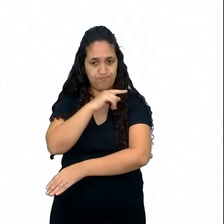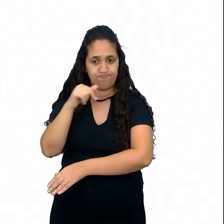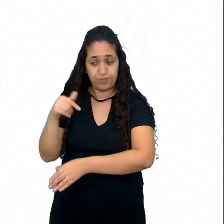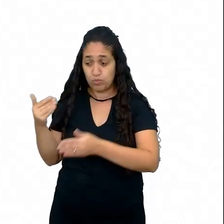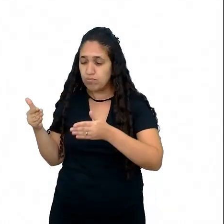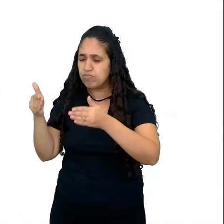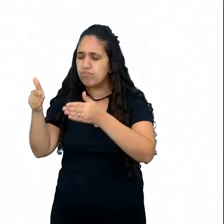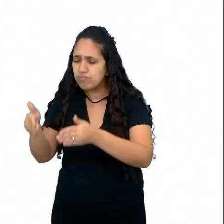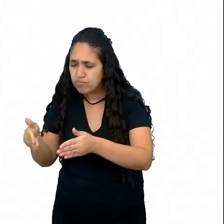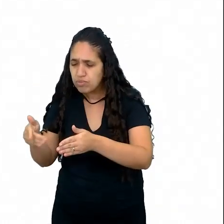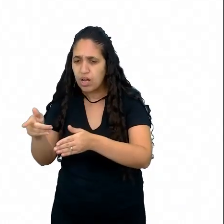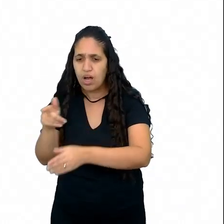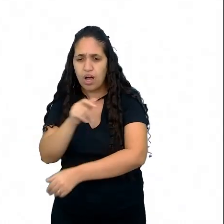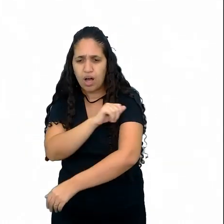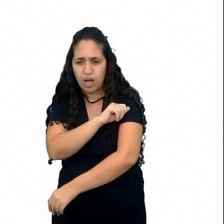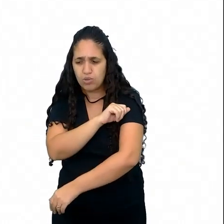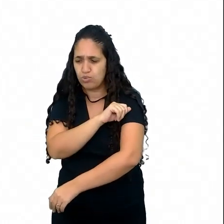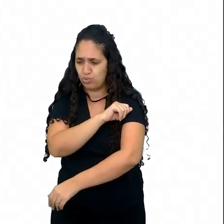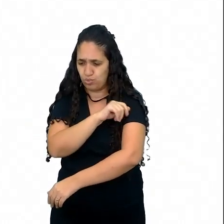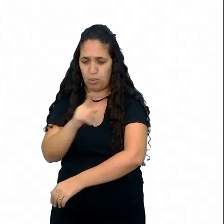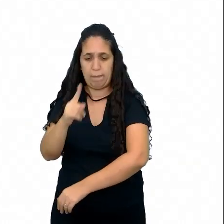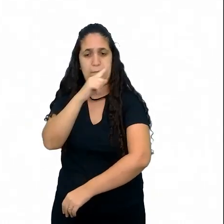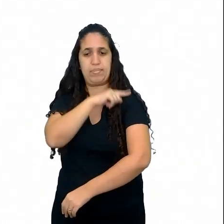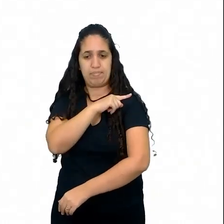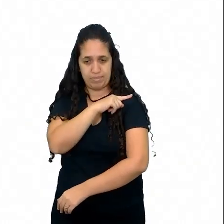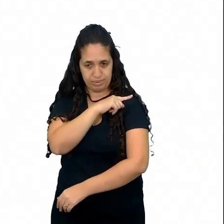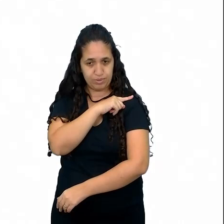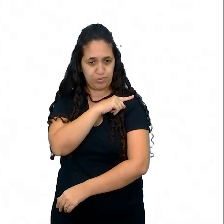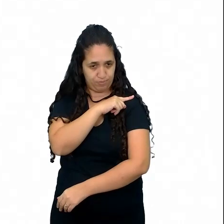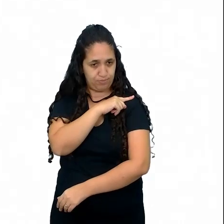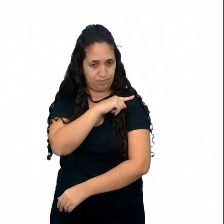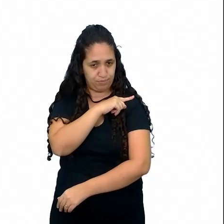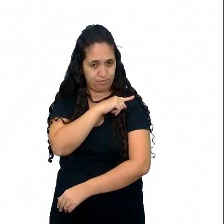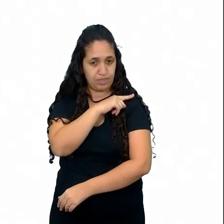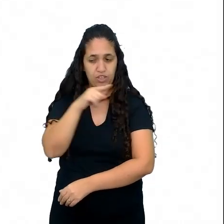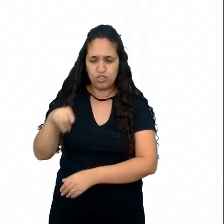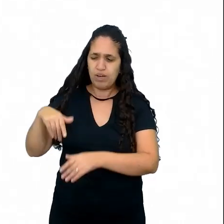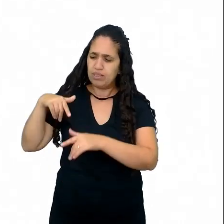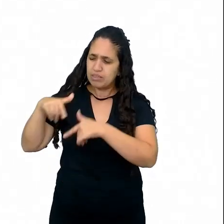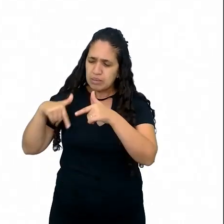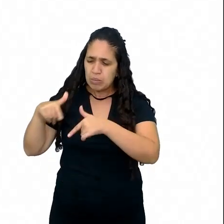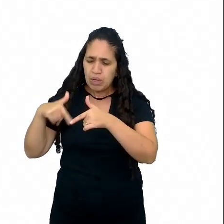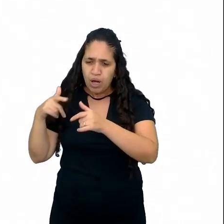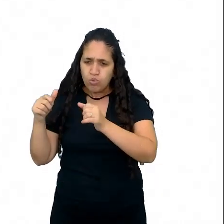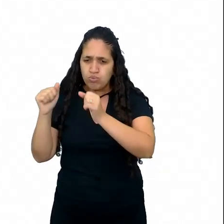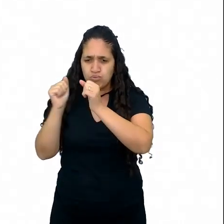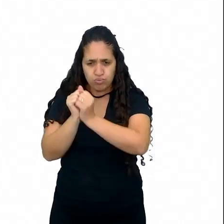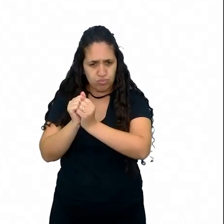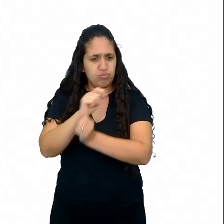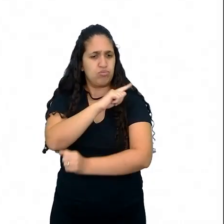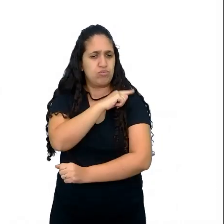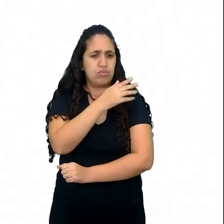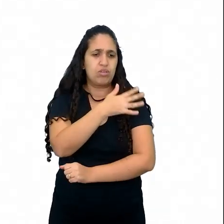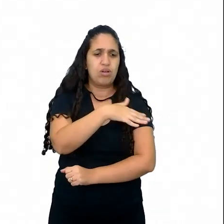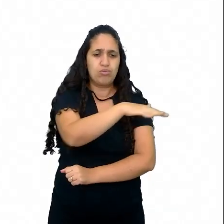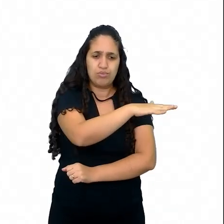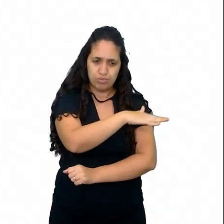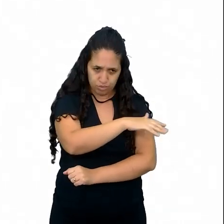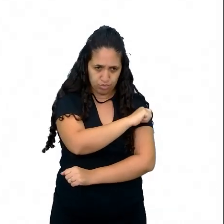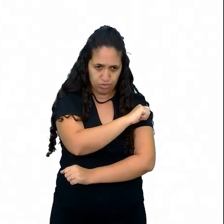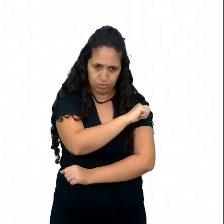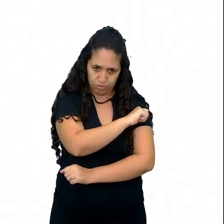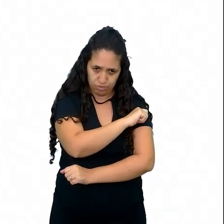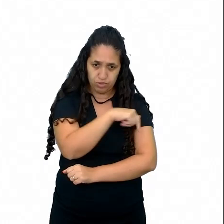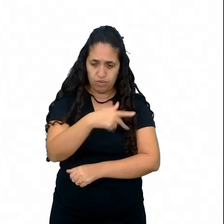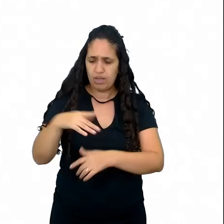estamos olhando o quê? Com uma lupa para o primeiro ano do ensino médio. E aí nós vamos estar trabalhando com esse primeiro ano do ensino médio. E aí nós vamos estar o